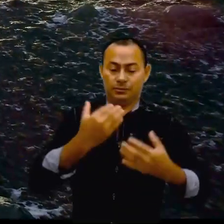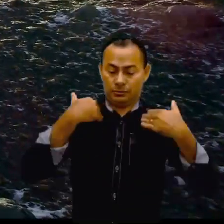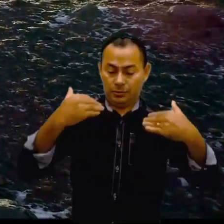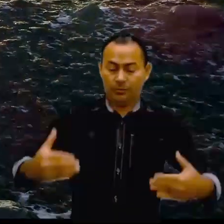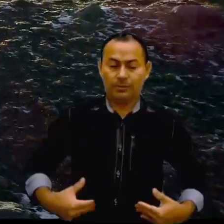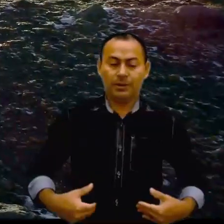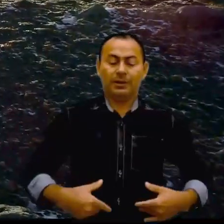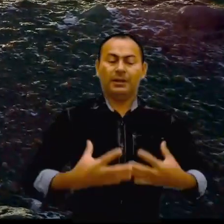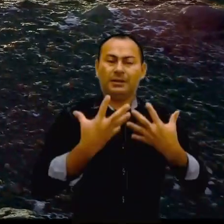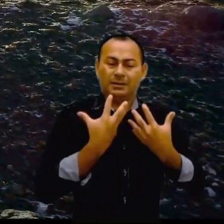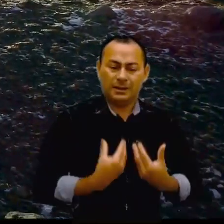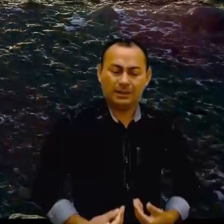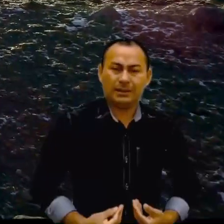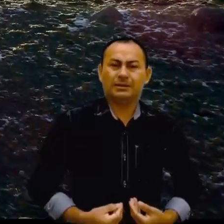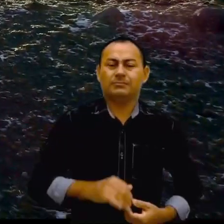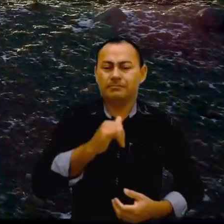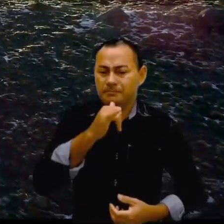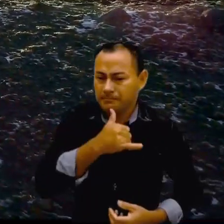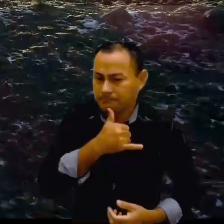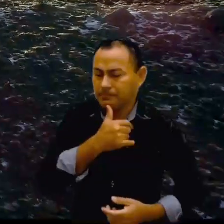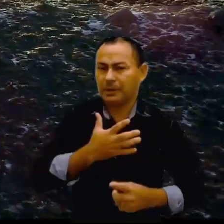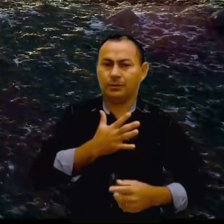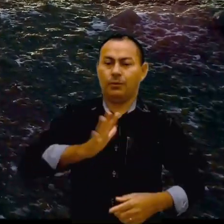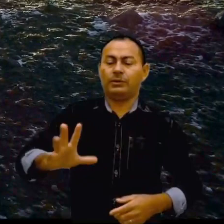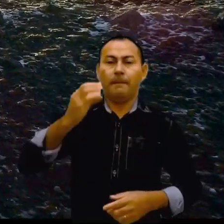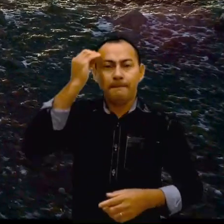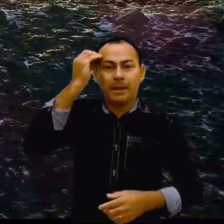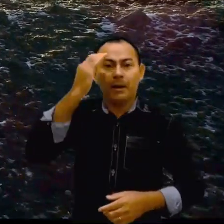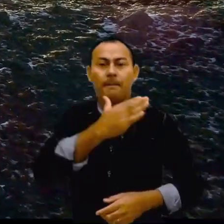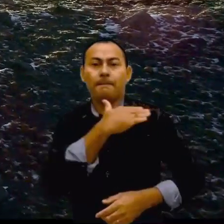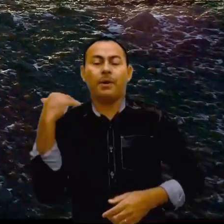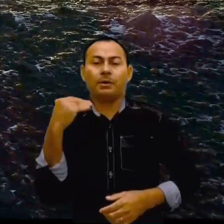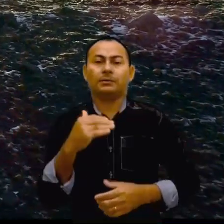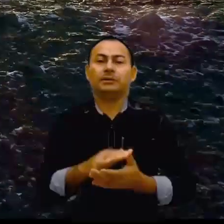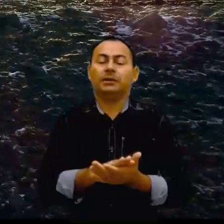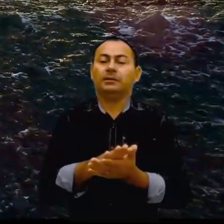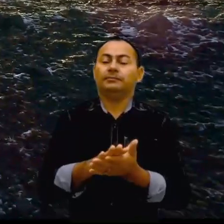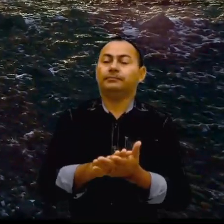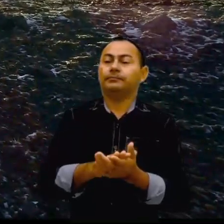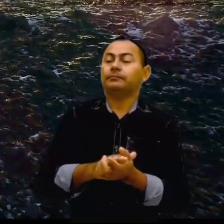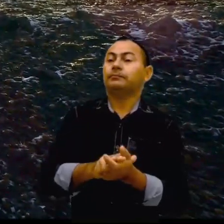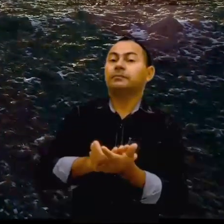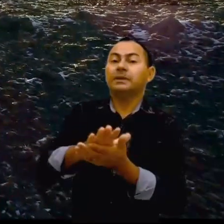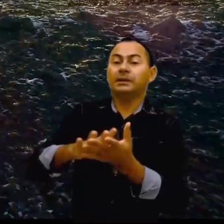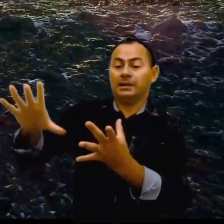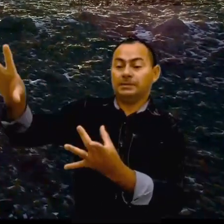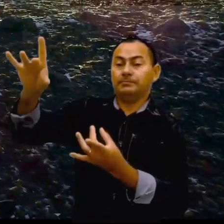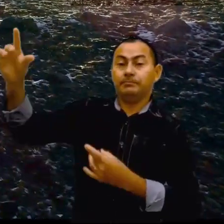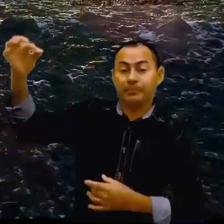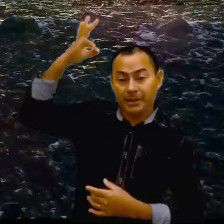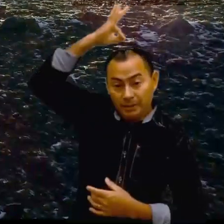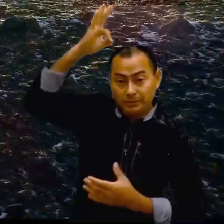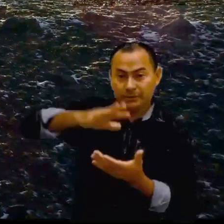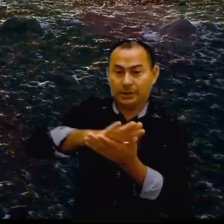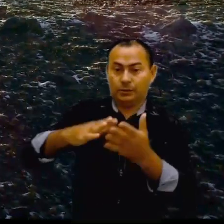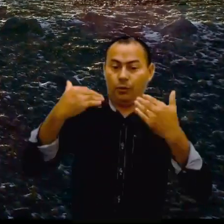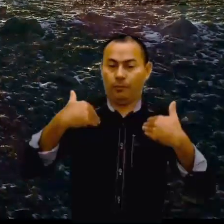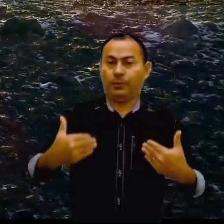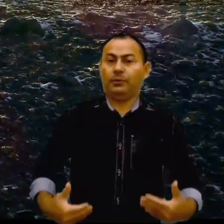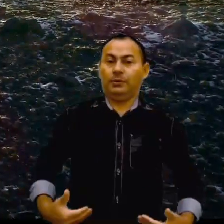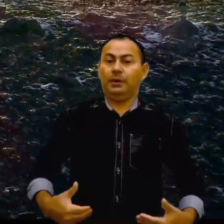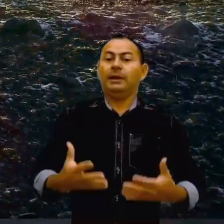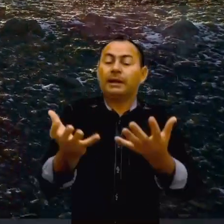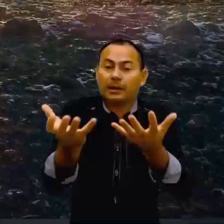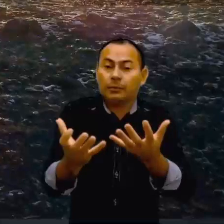corpo terreno nos deixa cansados e desanimados, mas não gostamos de pensar na morte nem em espíritos sem corpos. Queremos habitar nossos